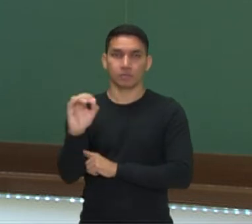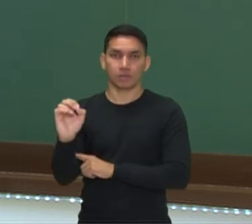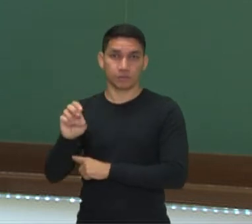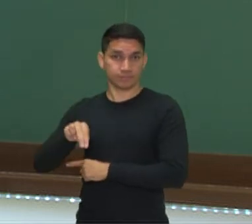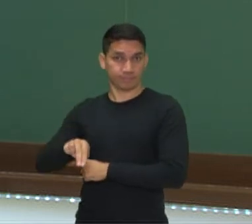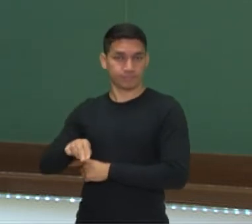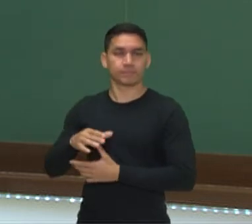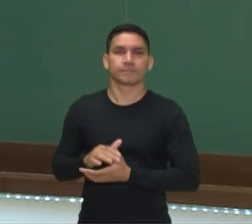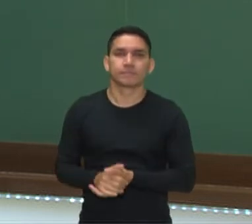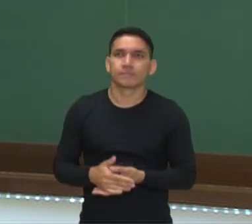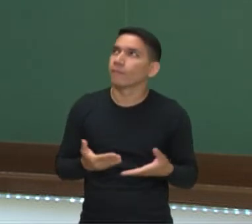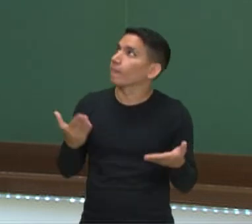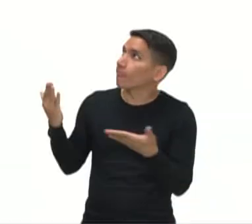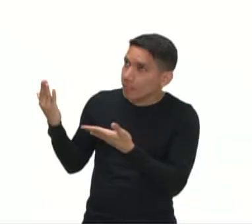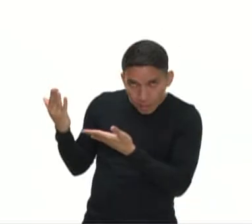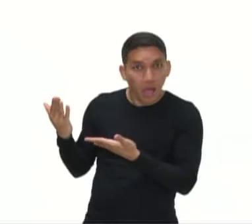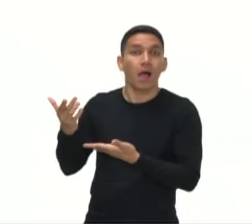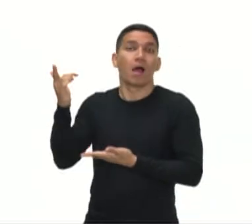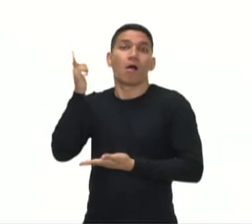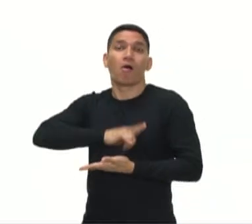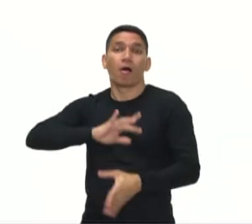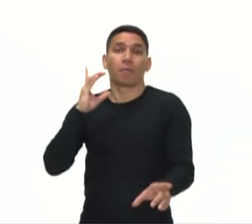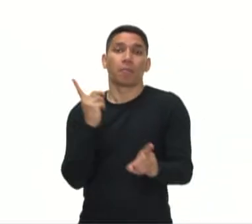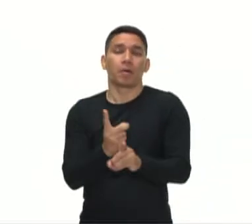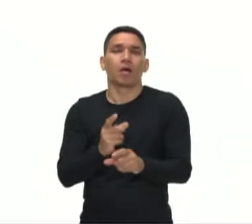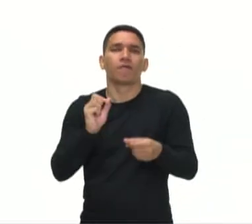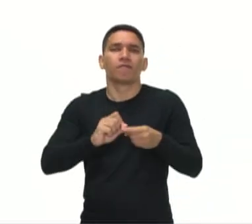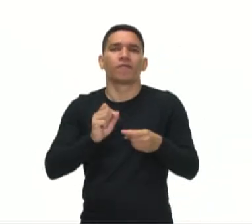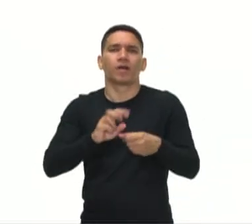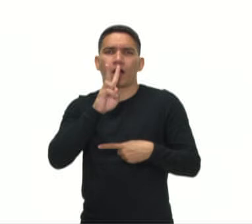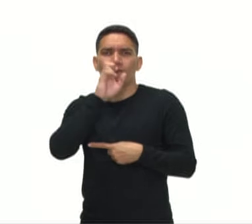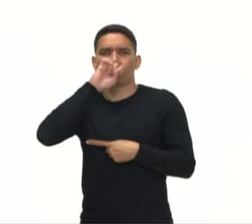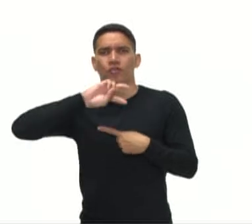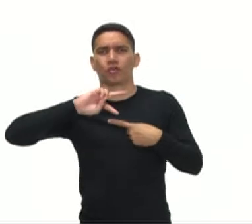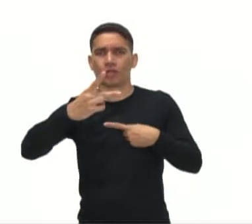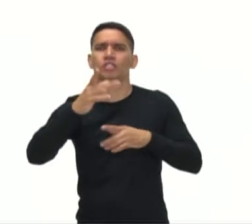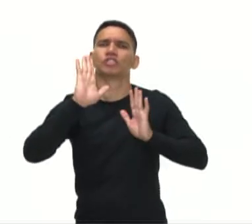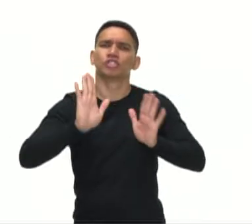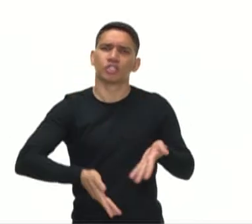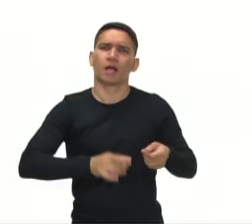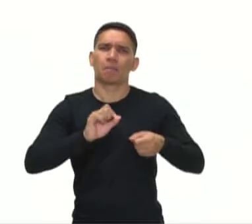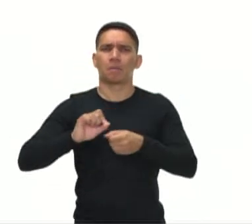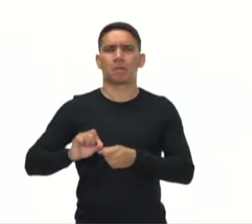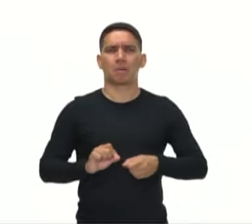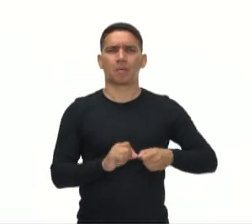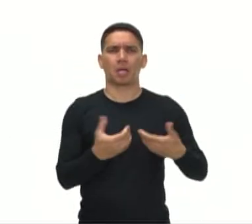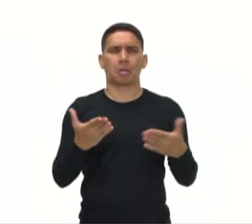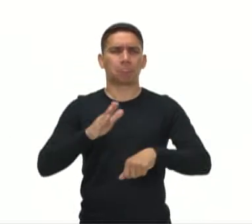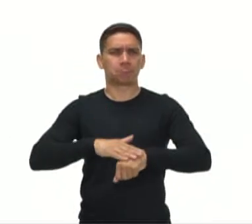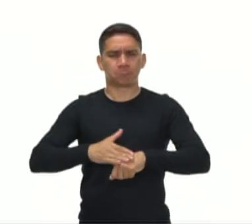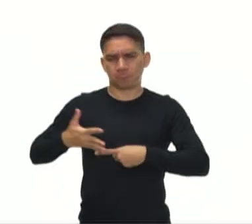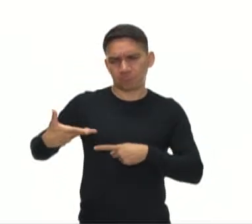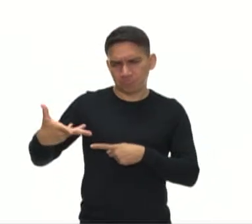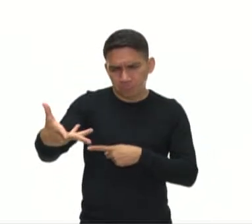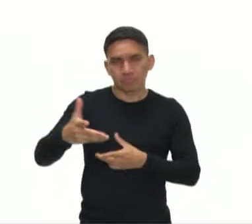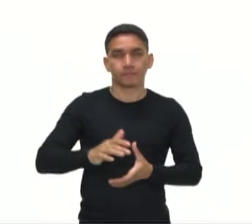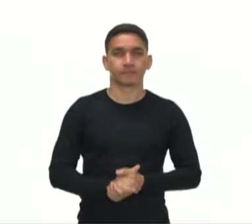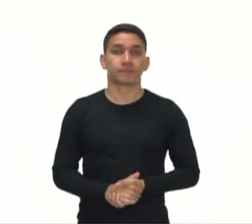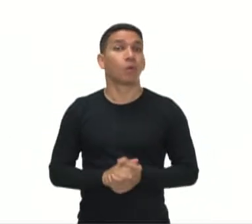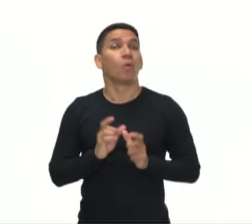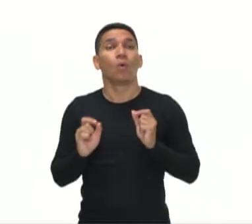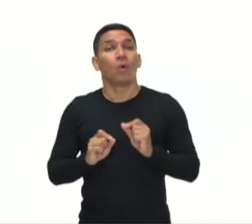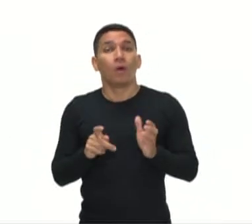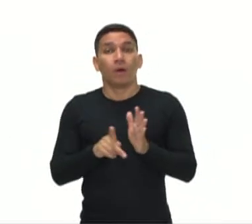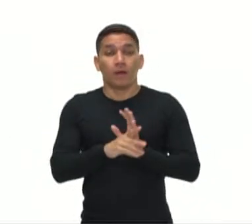400. E aí, a partir disso, eu calculo a força resultante, certo? Que eu já calculei ali, agora calculo a aceleração. Então,